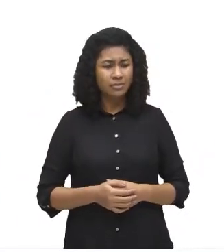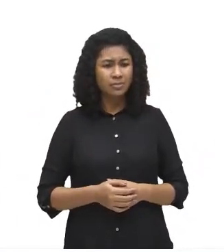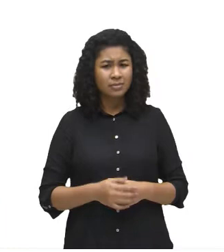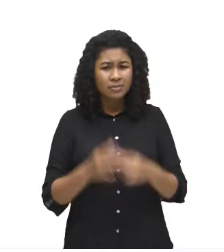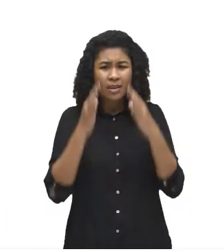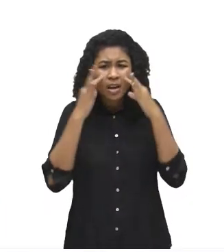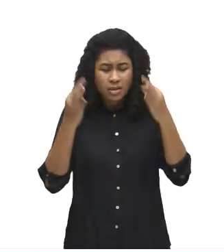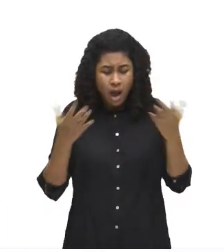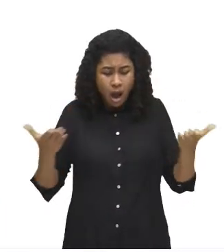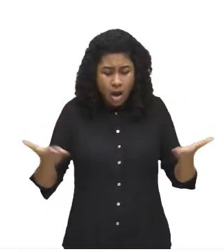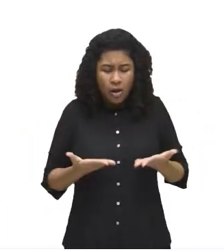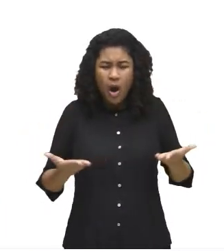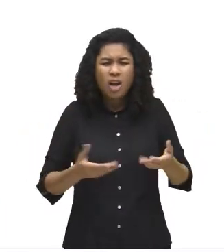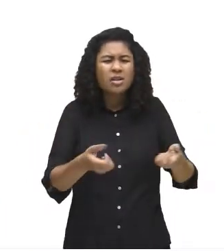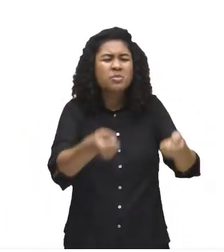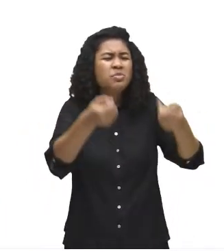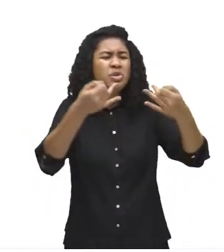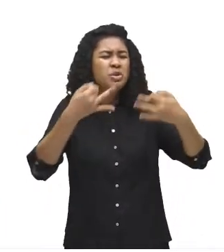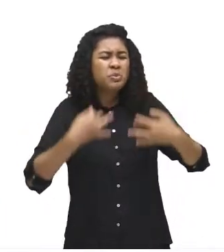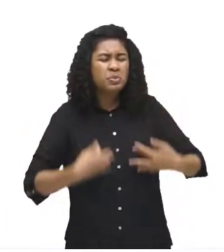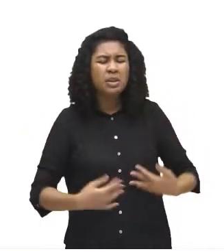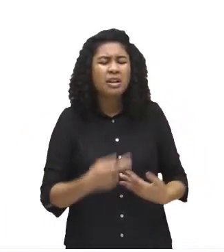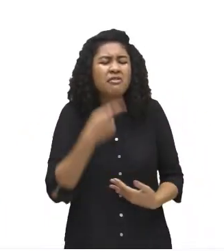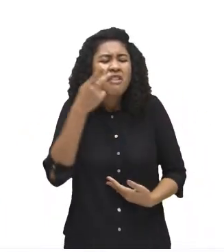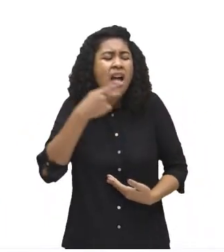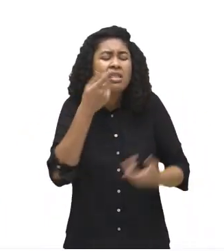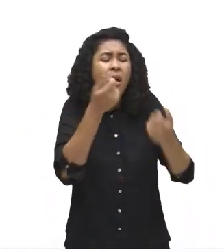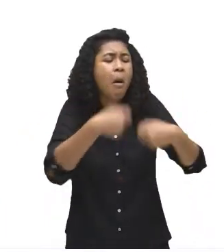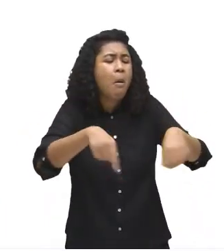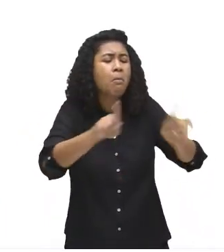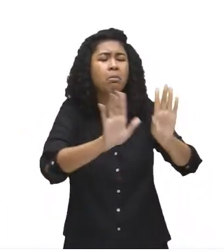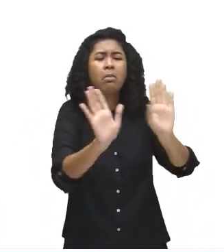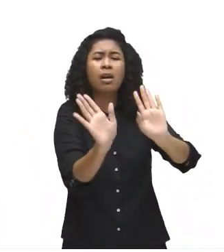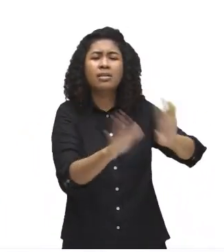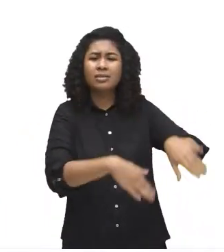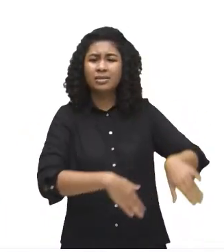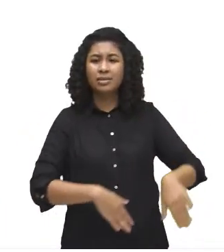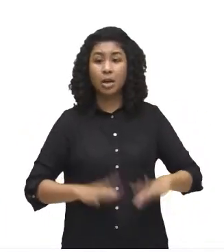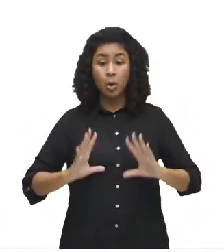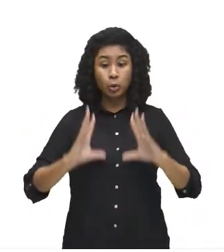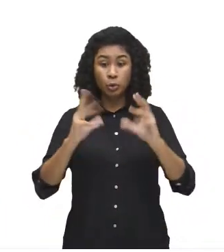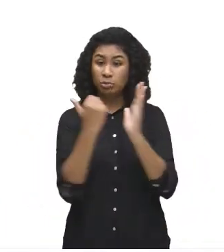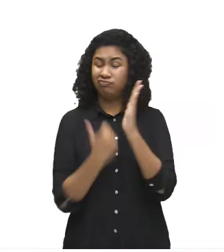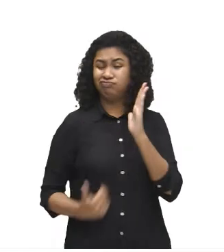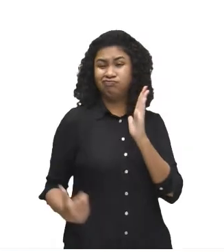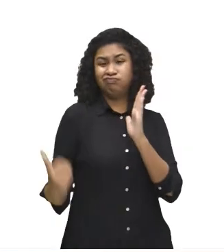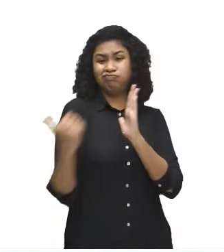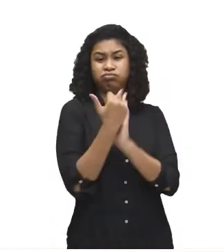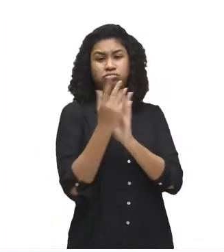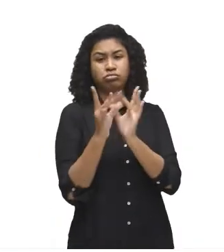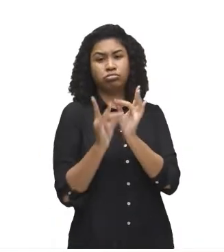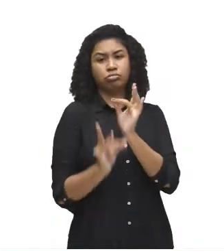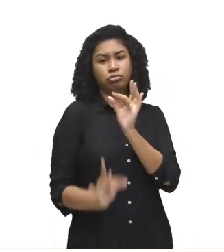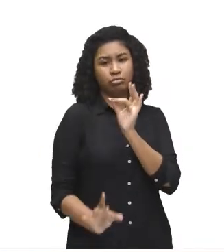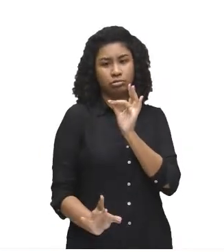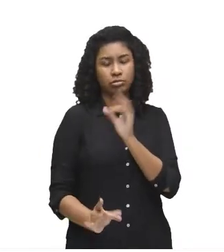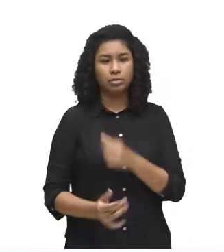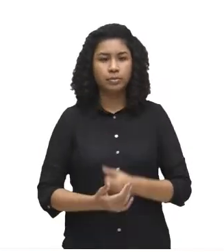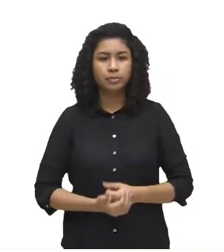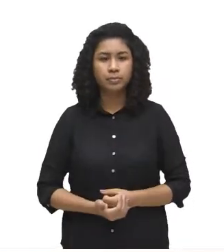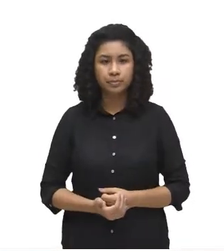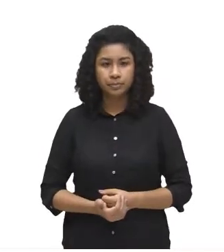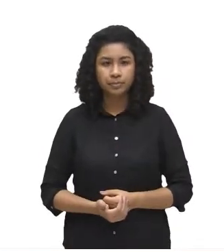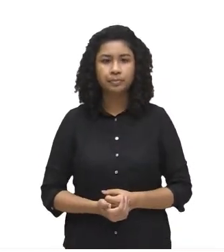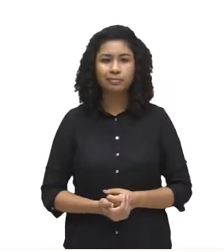o presente, pois é tudo demasiado. É a linguagem verbal. Agora não esqueça a autora, Cecília Meirelles. Em águas